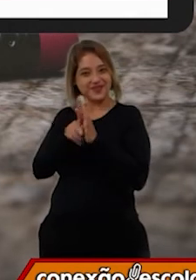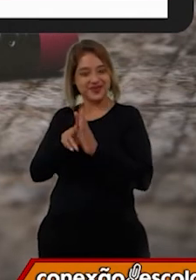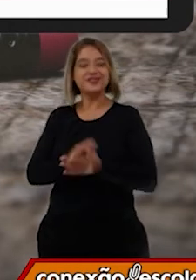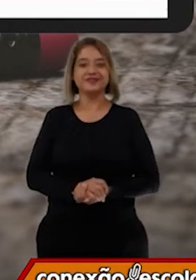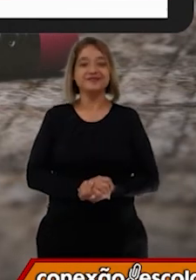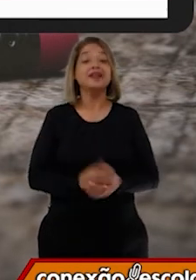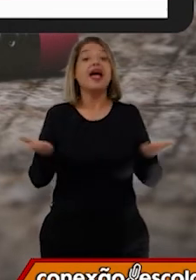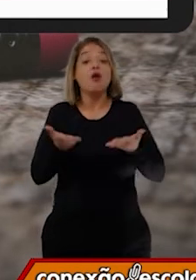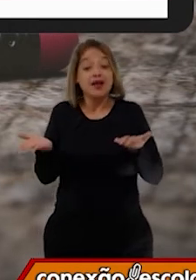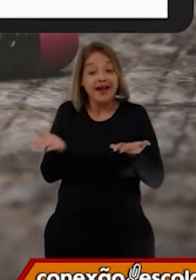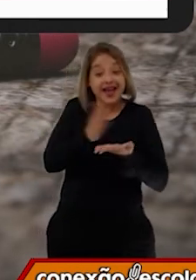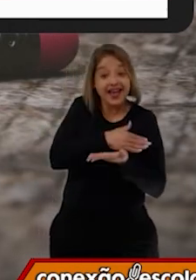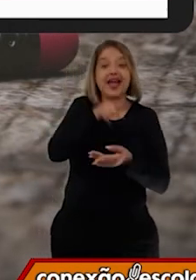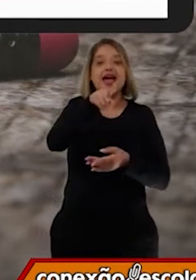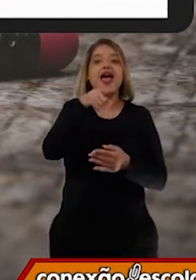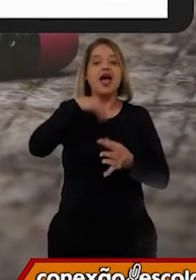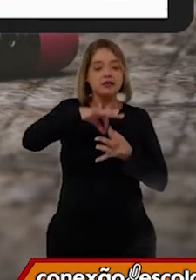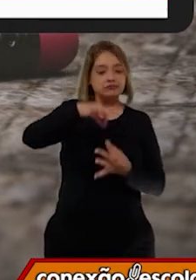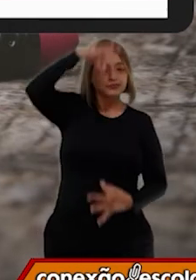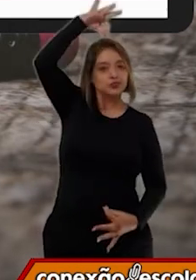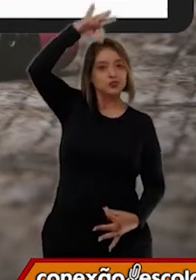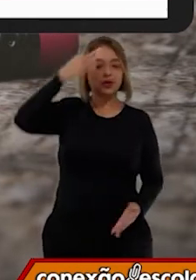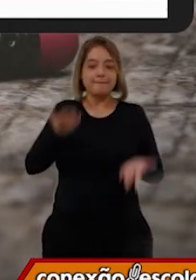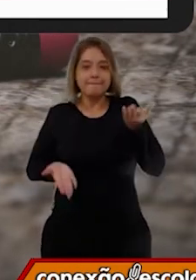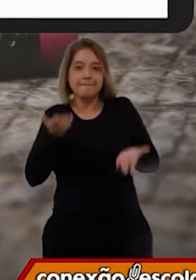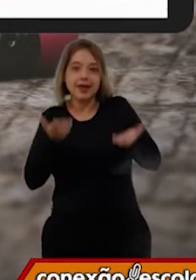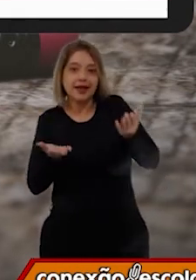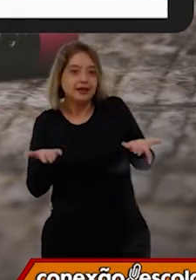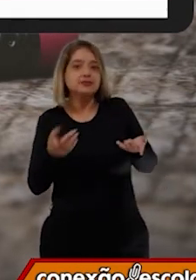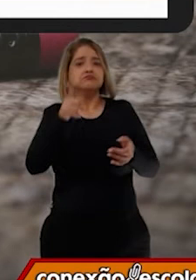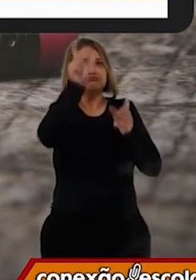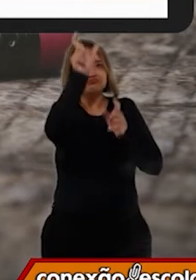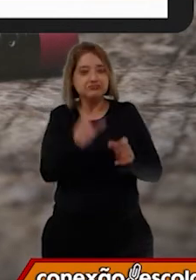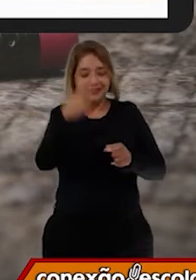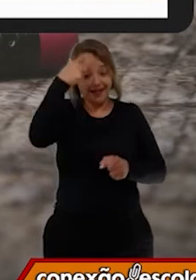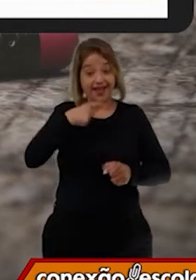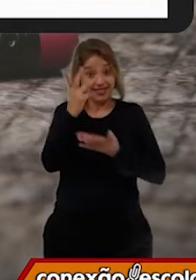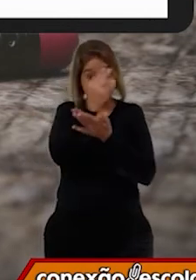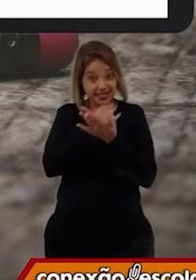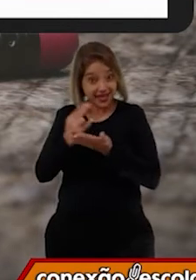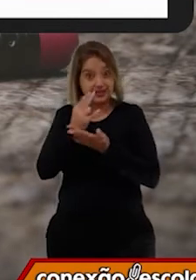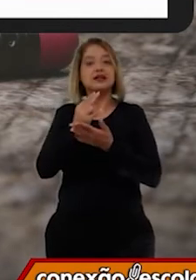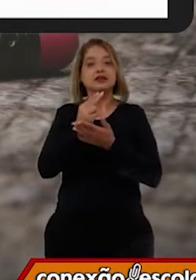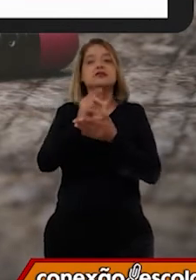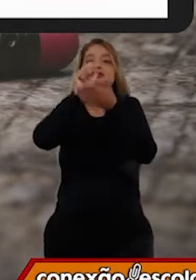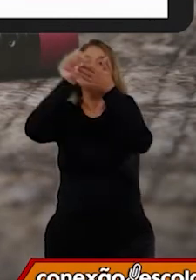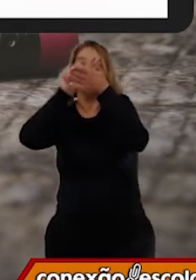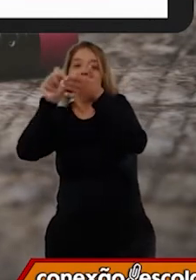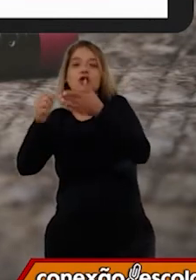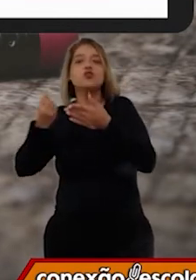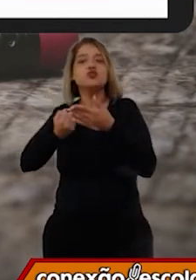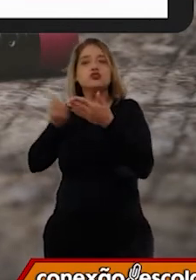peso? Desenhe você e coloque. Escreva e coloque o número. Pergunta a